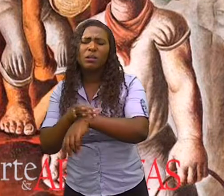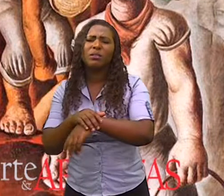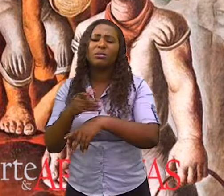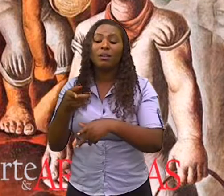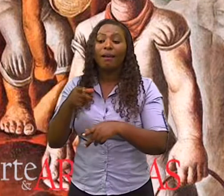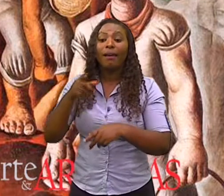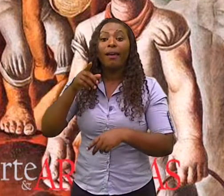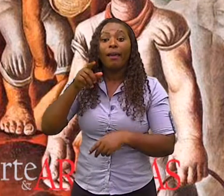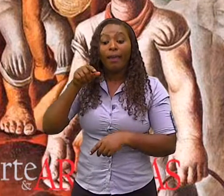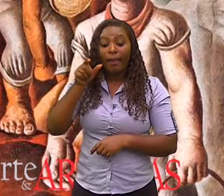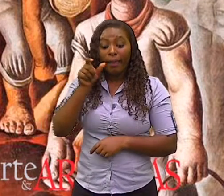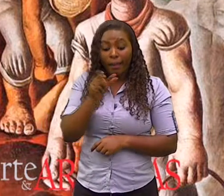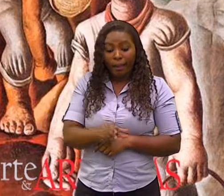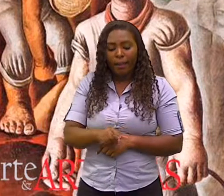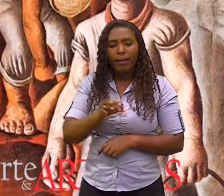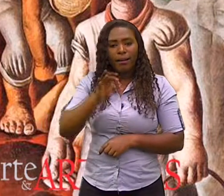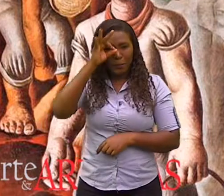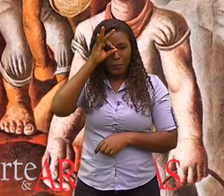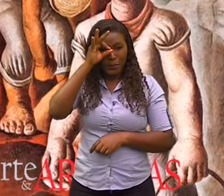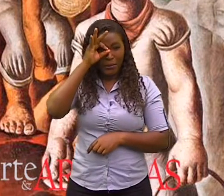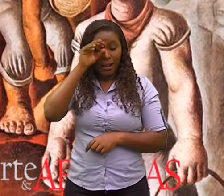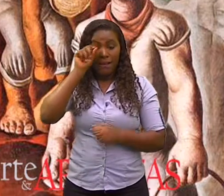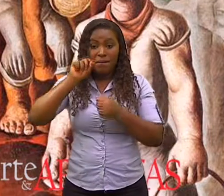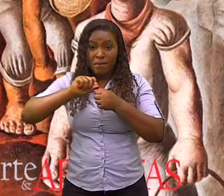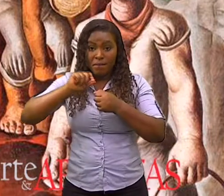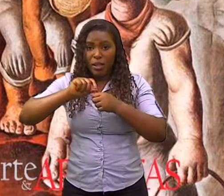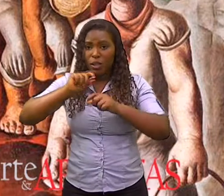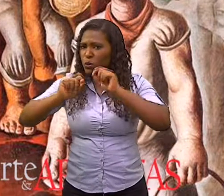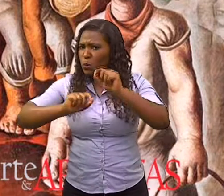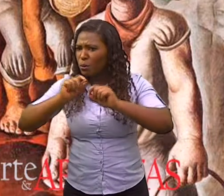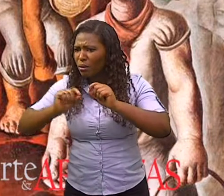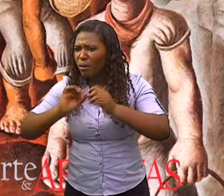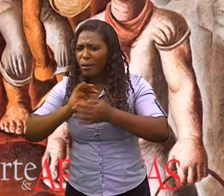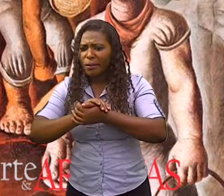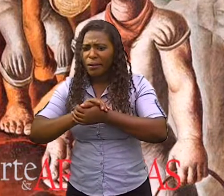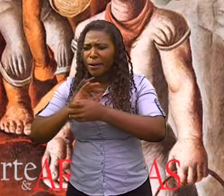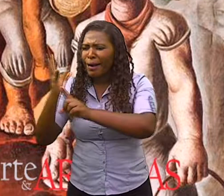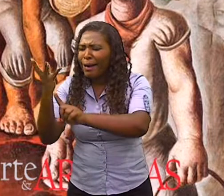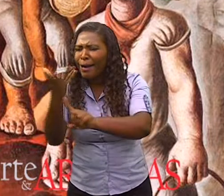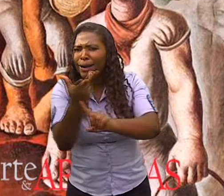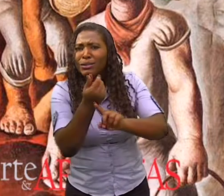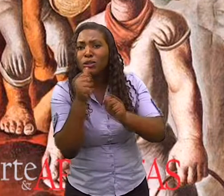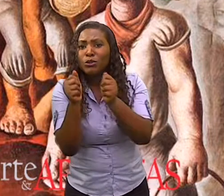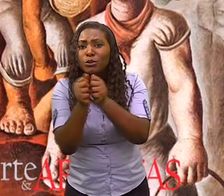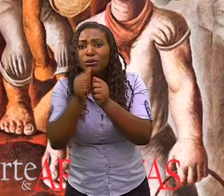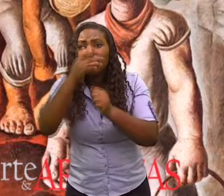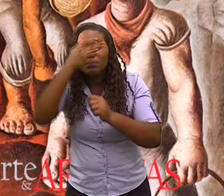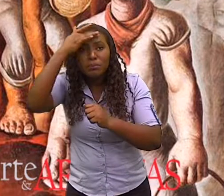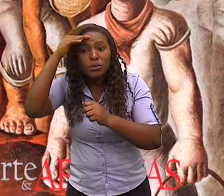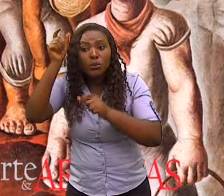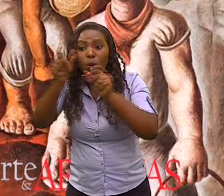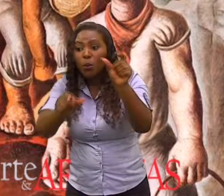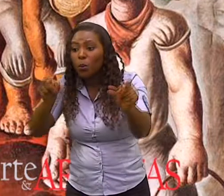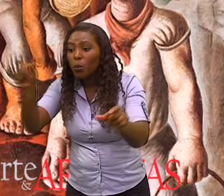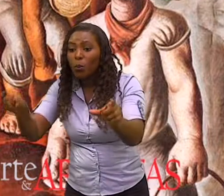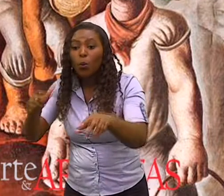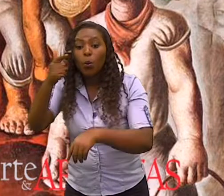já consagrados mundialmente. Então, Portinari, vamos colocar de